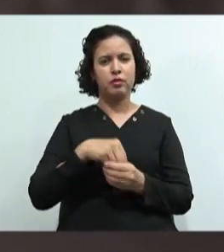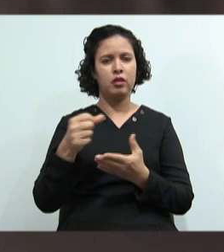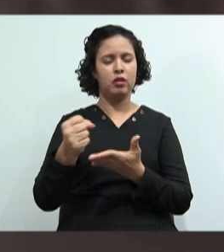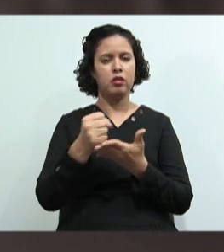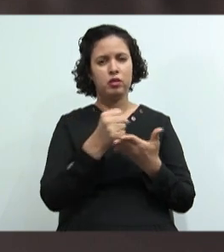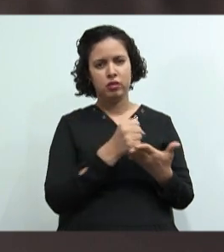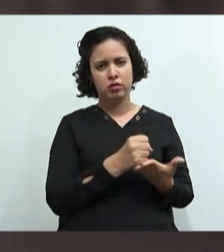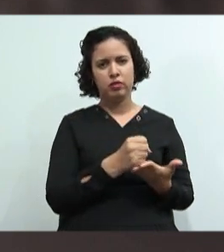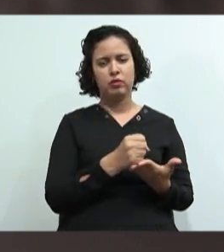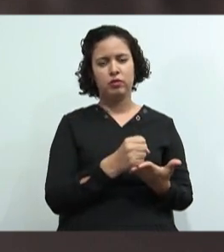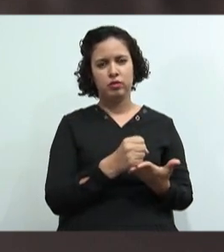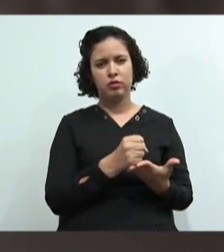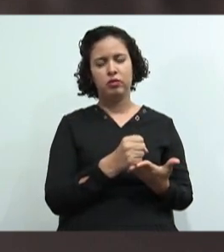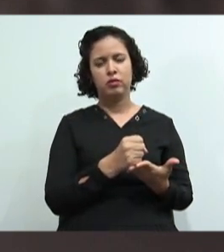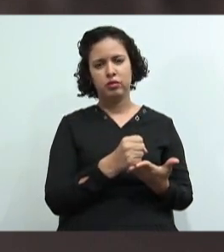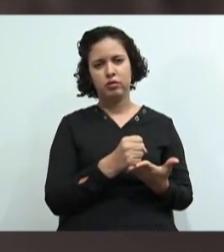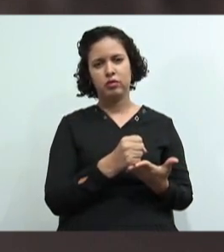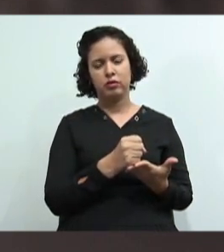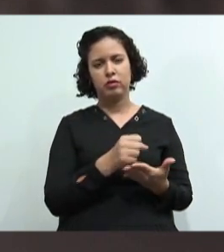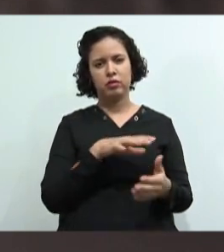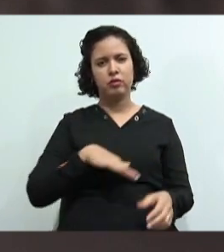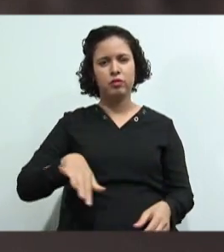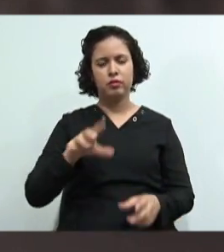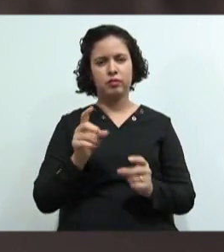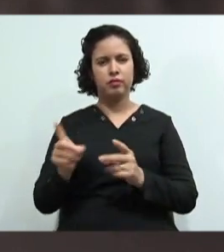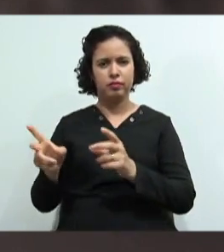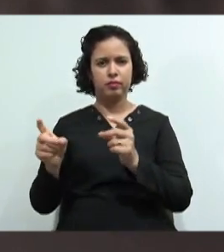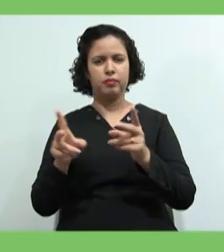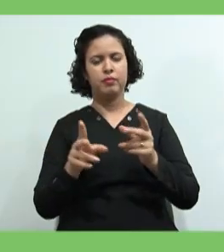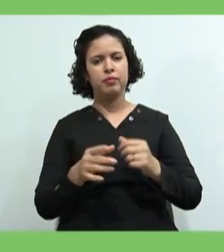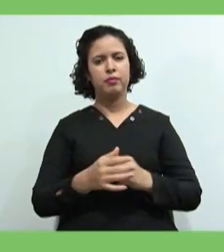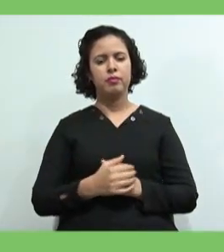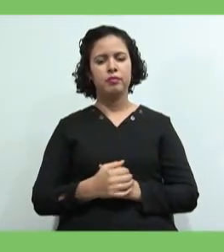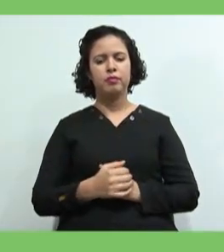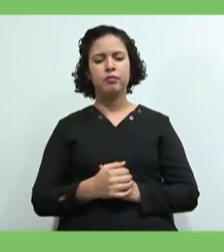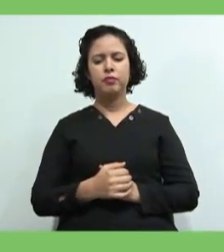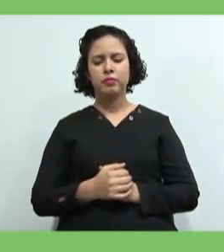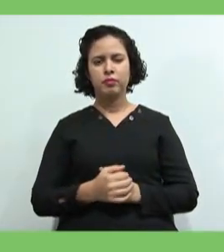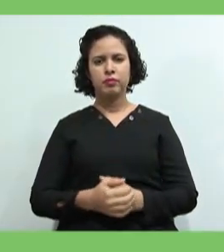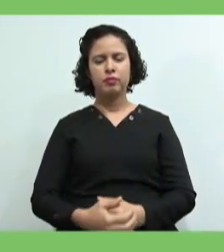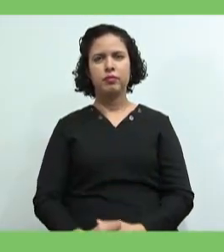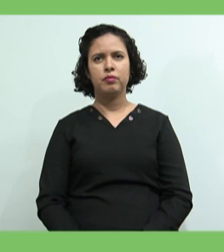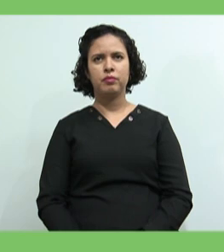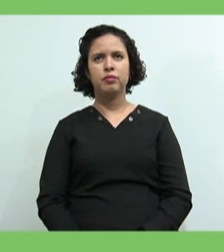influenciam no posicionamento de mercado de cada empresa.